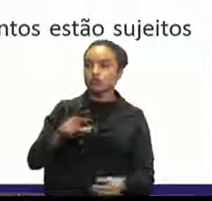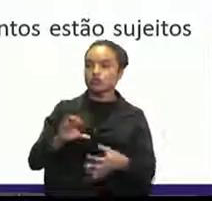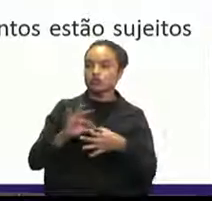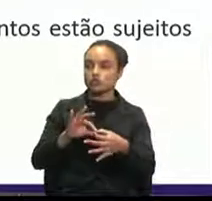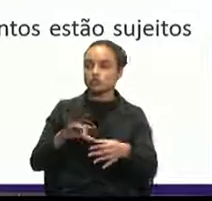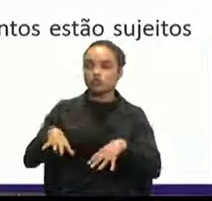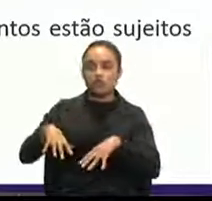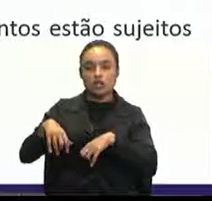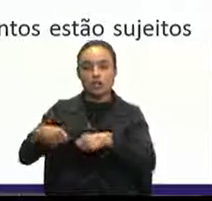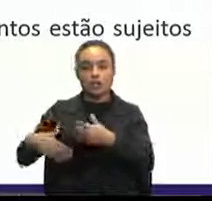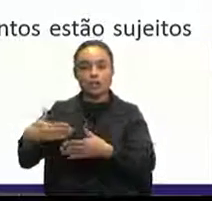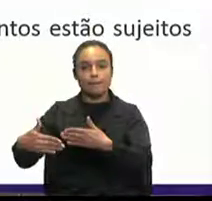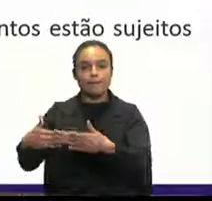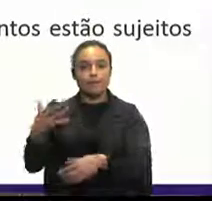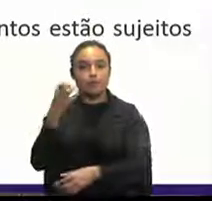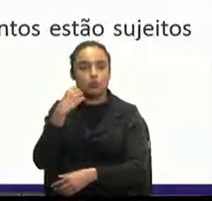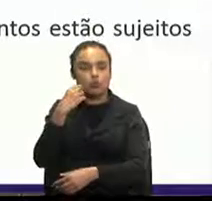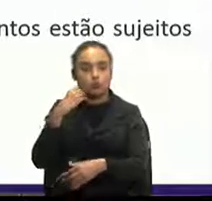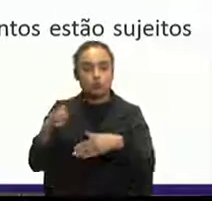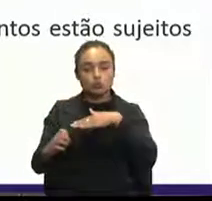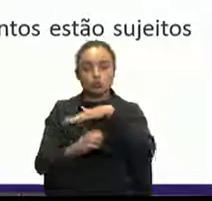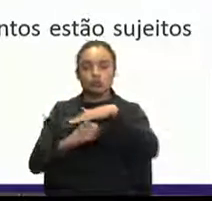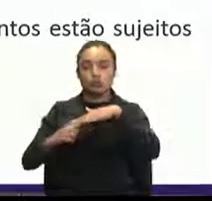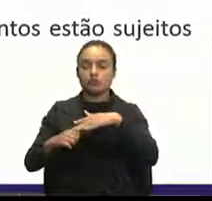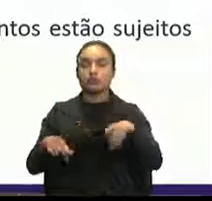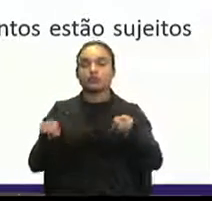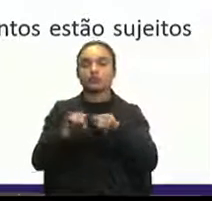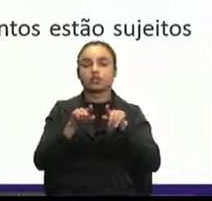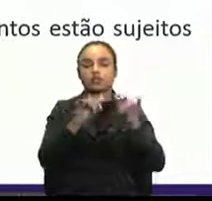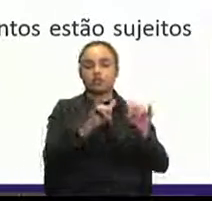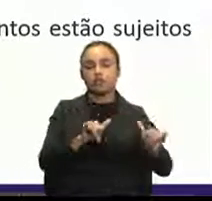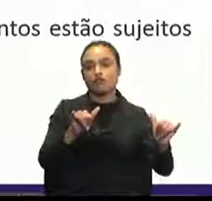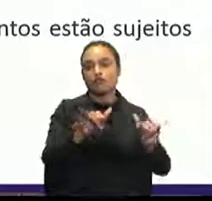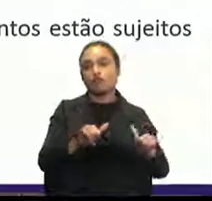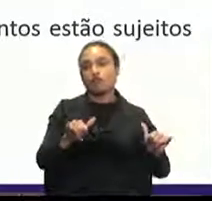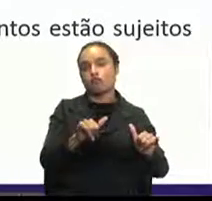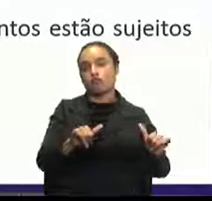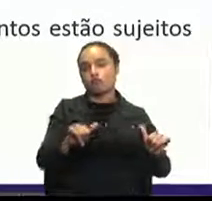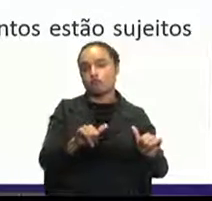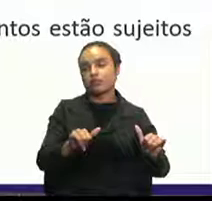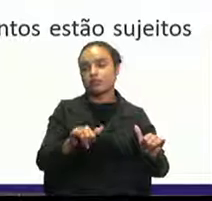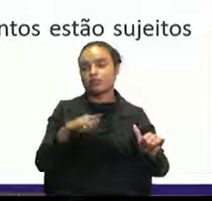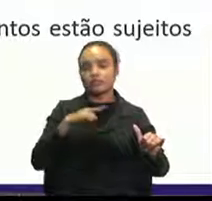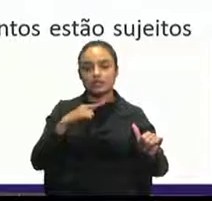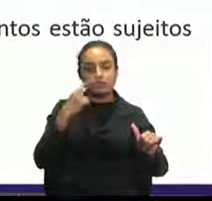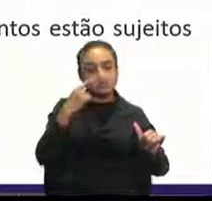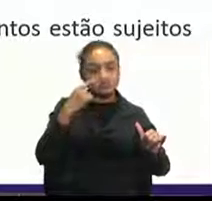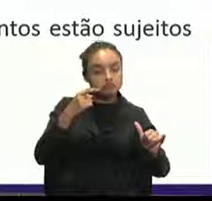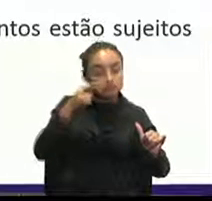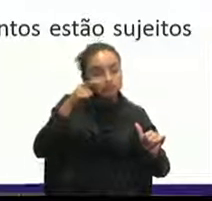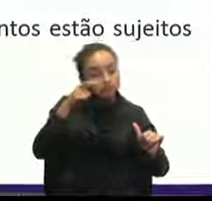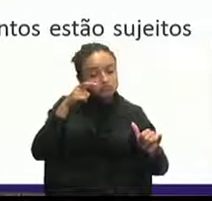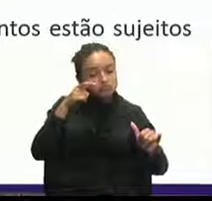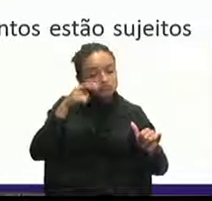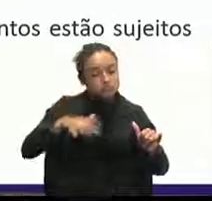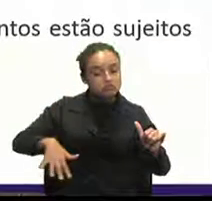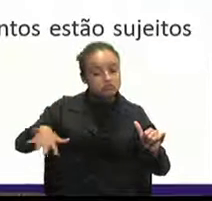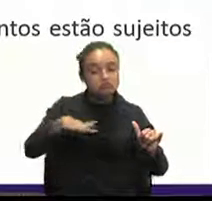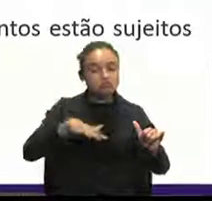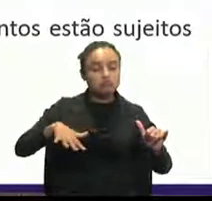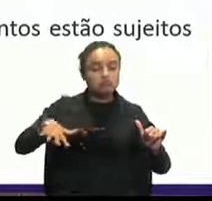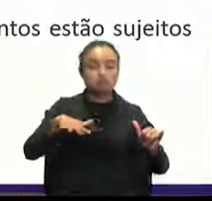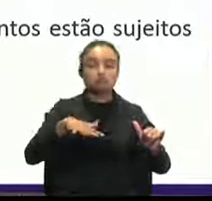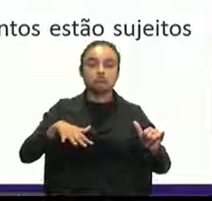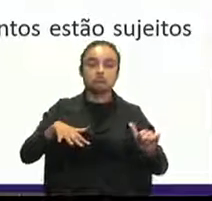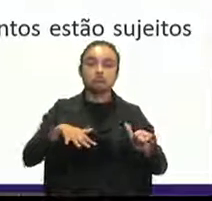empresas e as informações fornecidas geram expectativas então no mercado de ações é pura especulação é